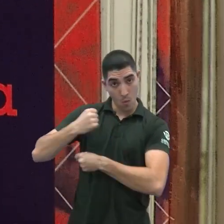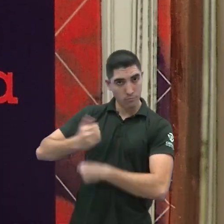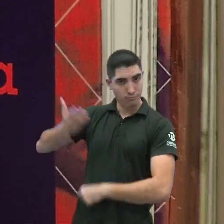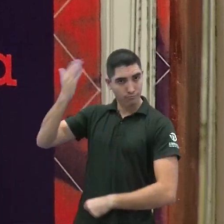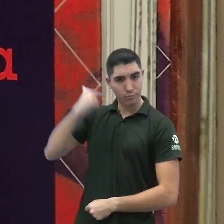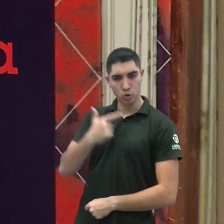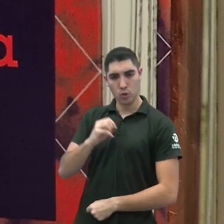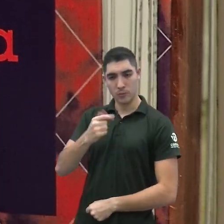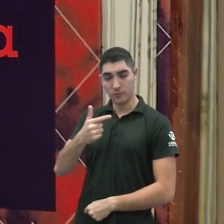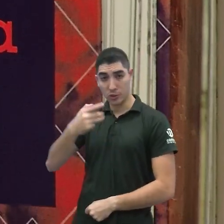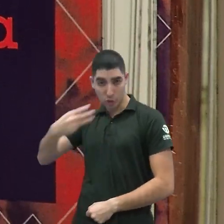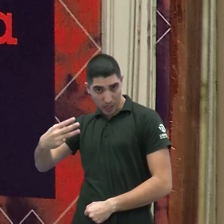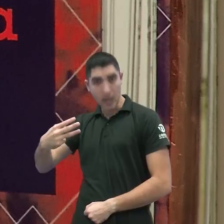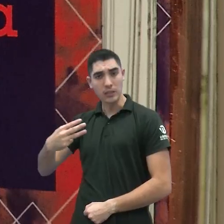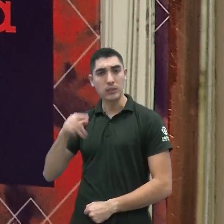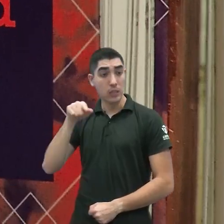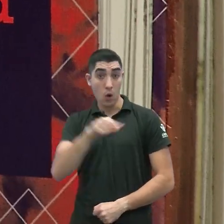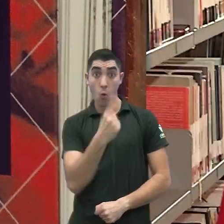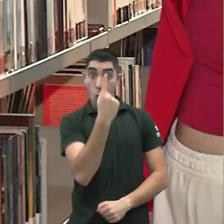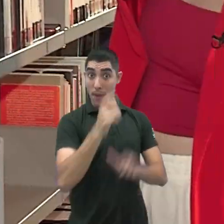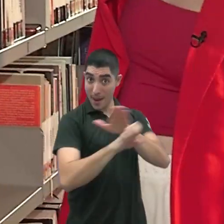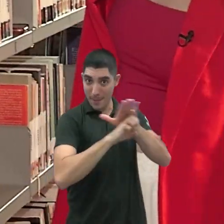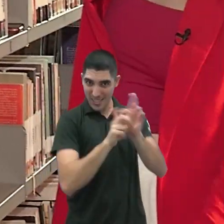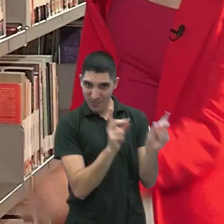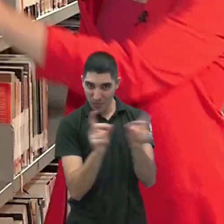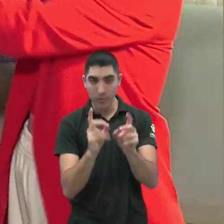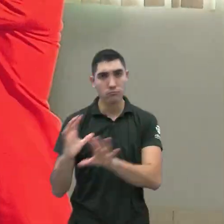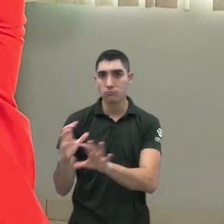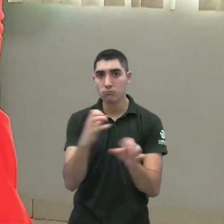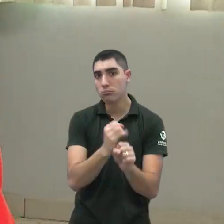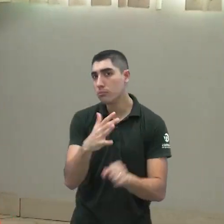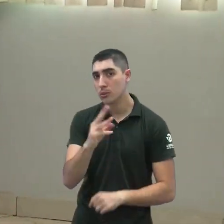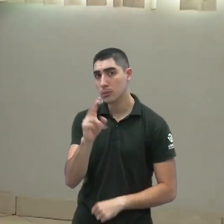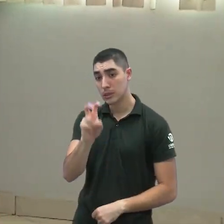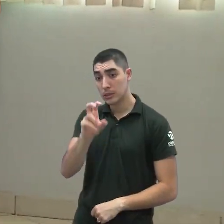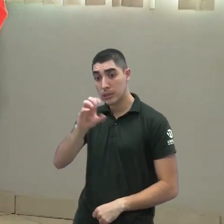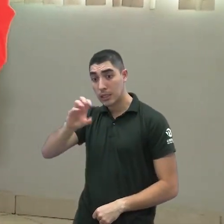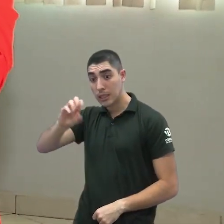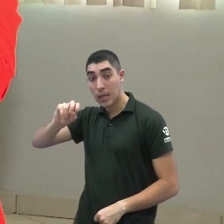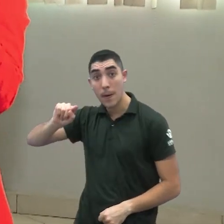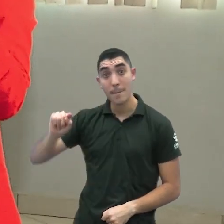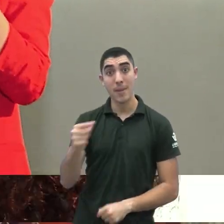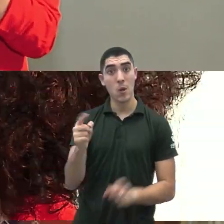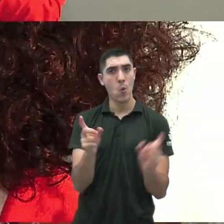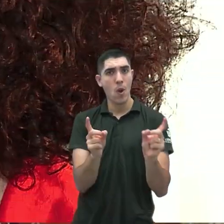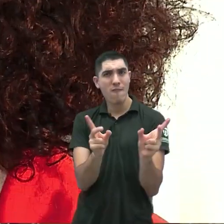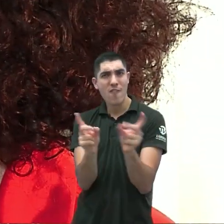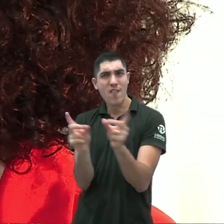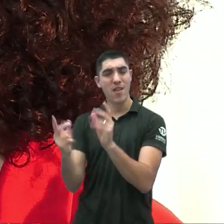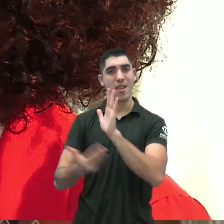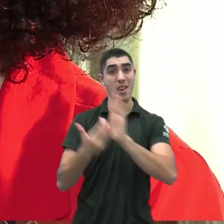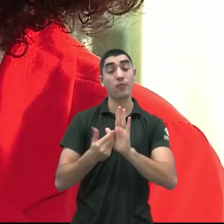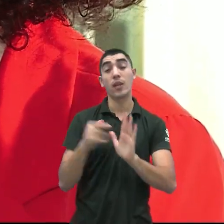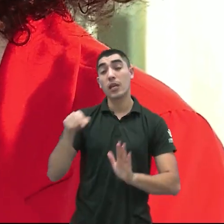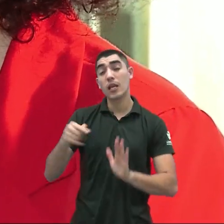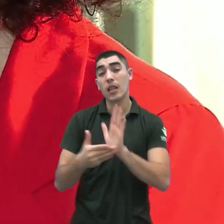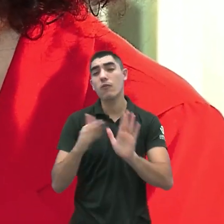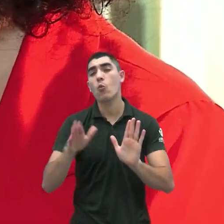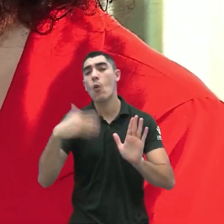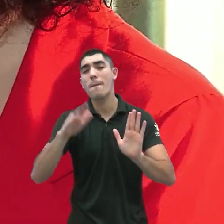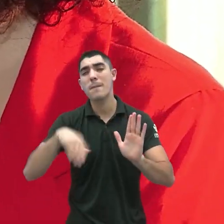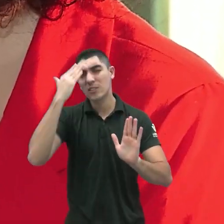os números de apenas uma única editora, a autora vendeu mais de 500 mil livros. E um dos títulos mais populares